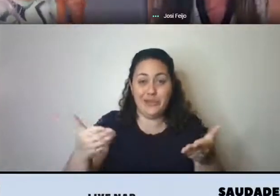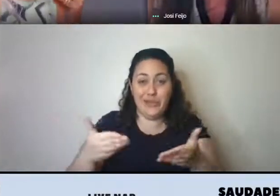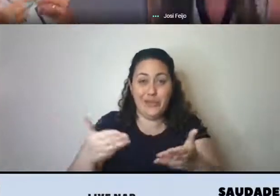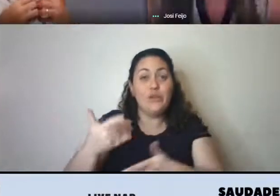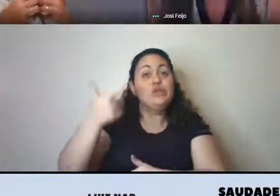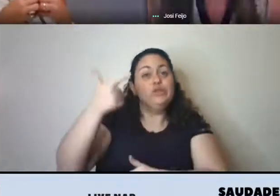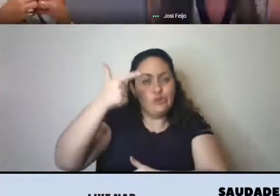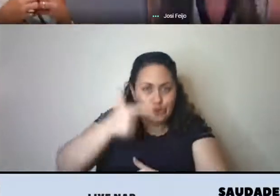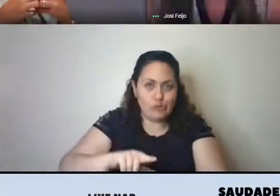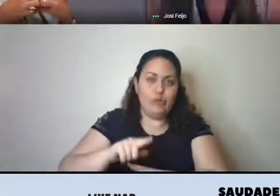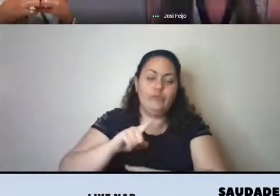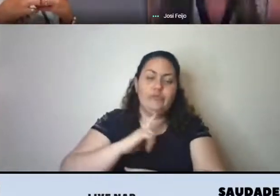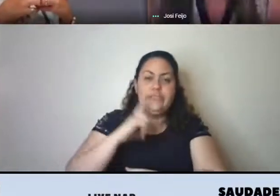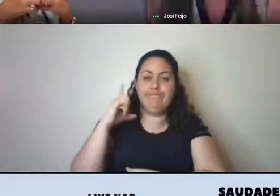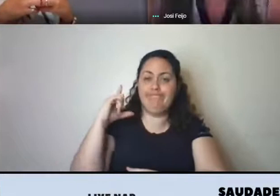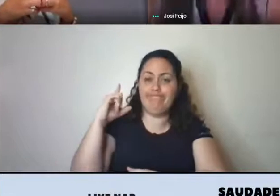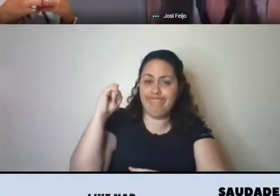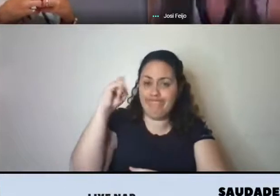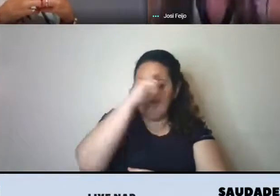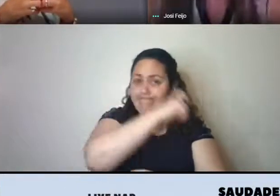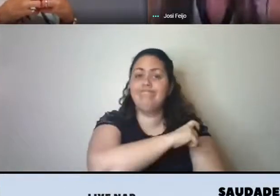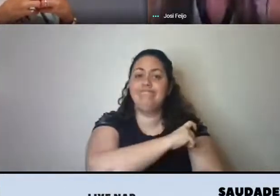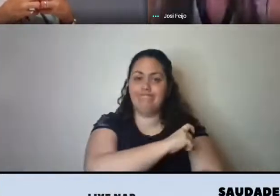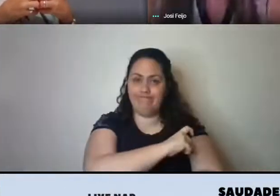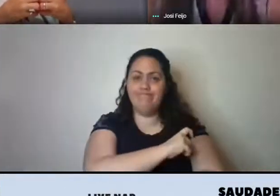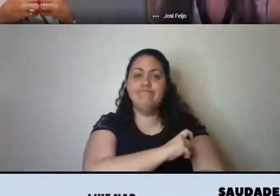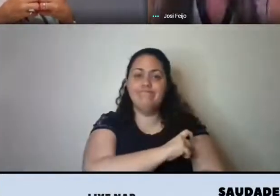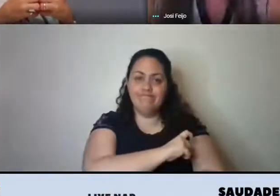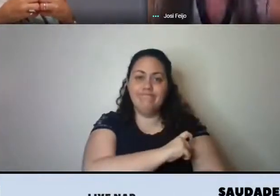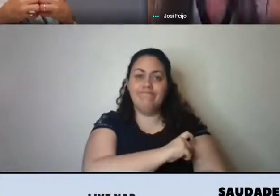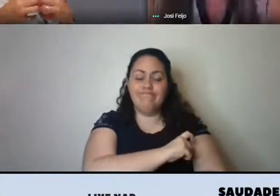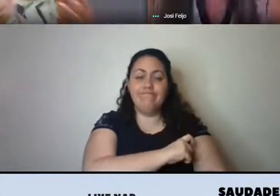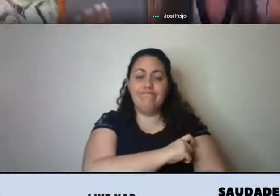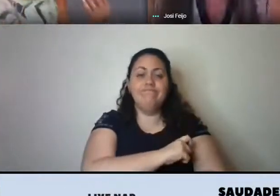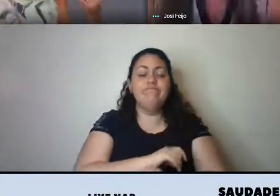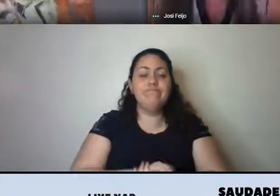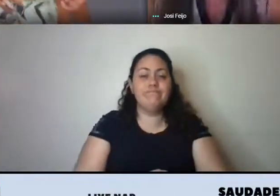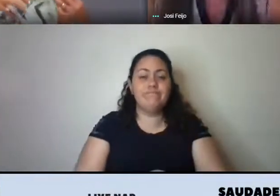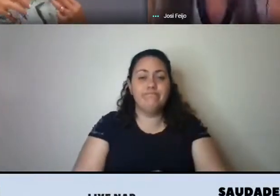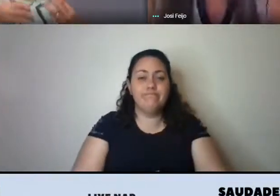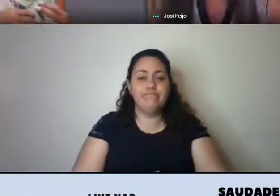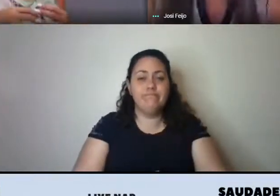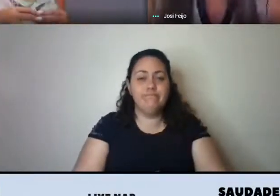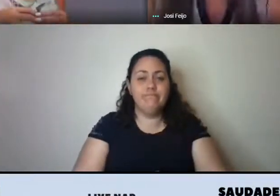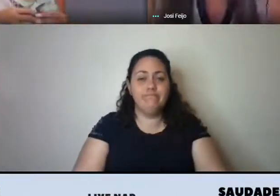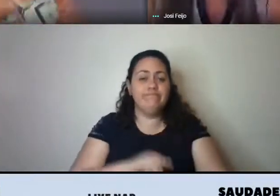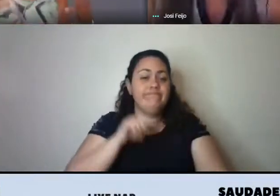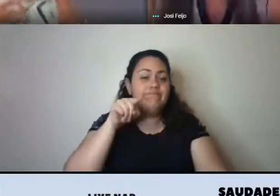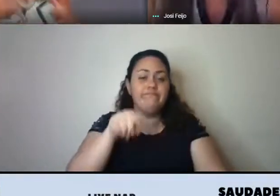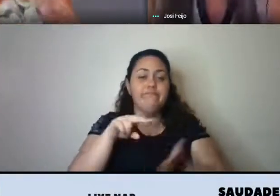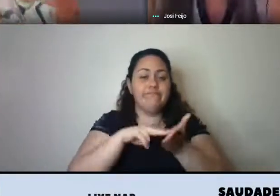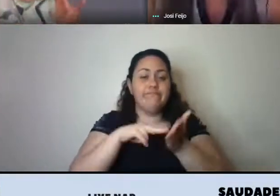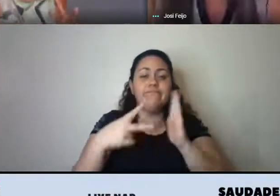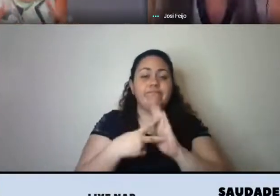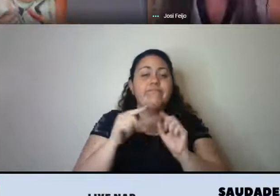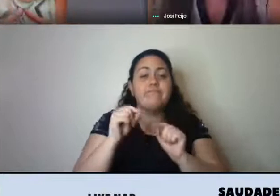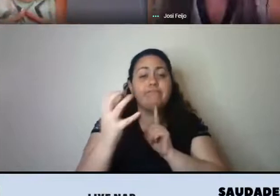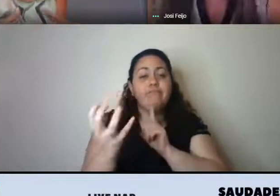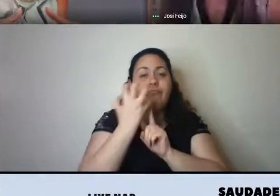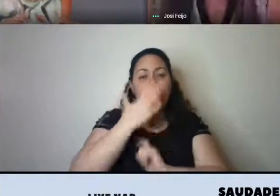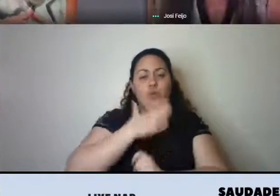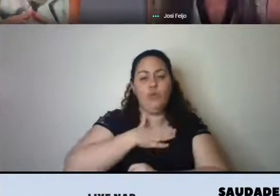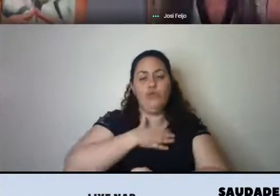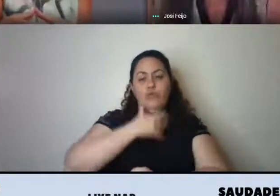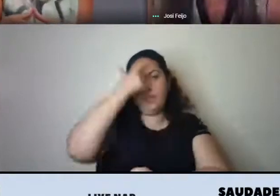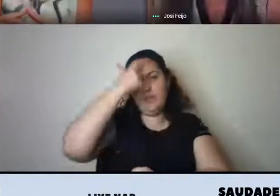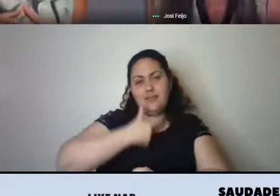ficando muito difíceis, né? Então, assim, isso tudo, sem dúvida, exerce sobre os sujeitos, e aqui os sujeitos